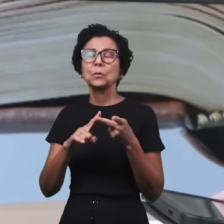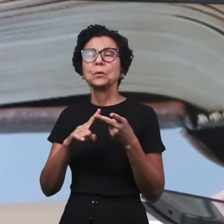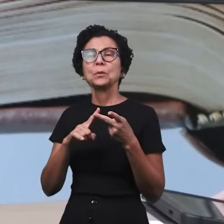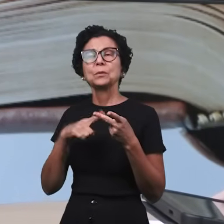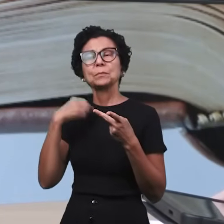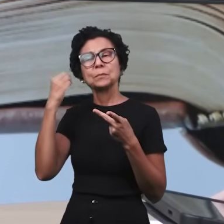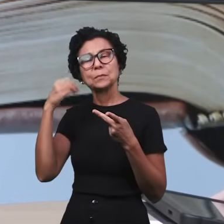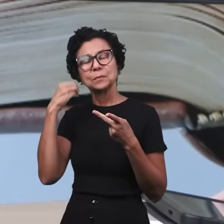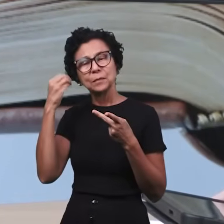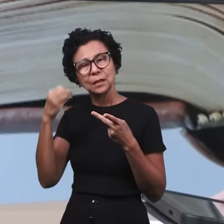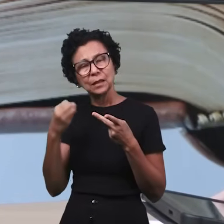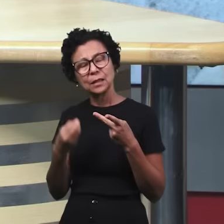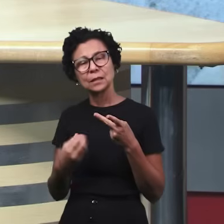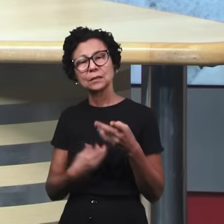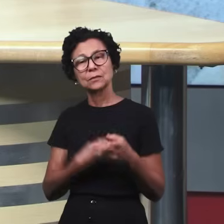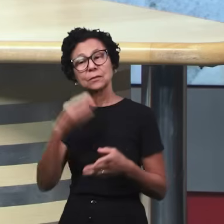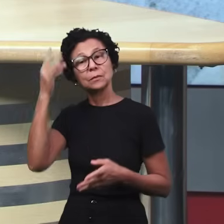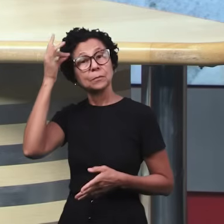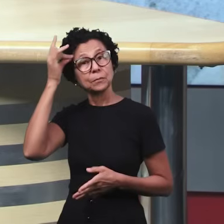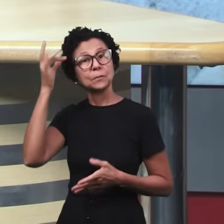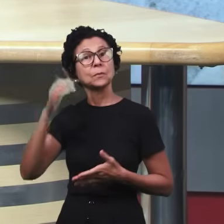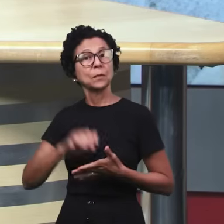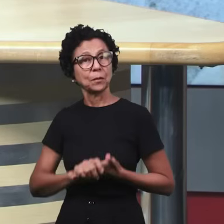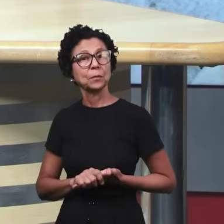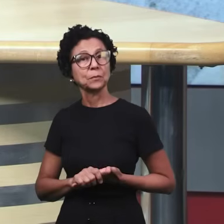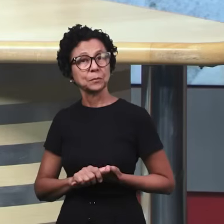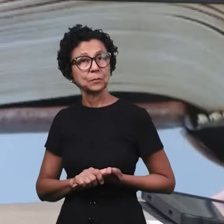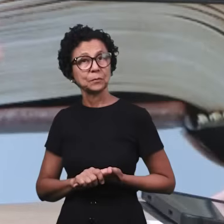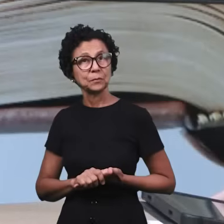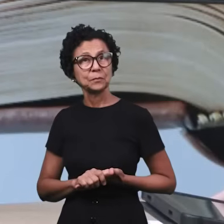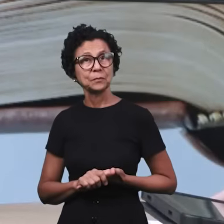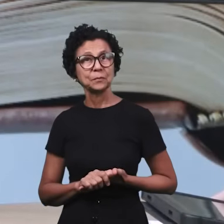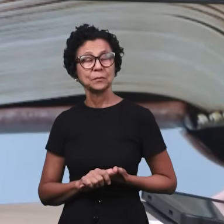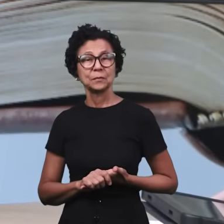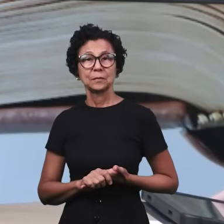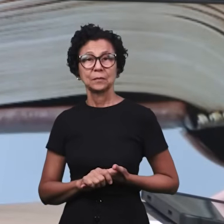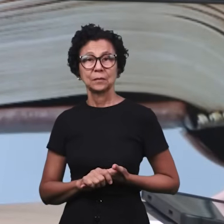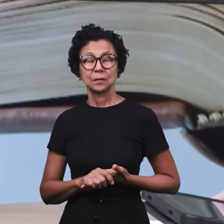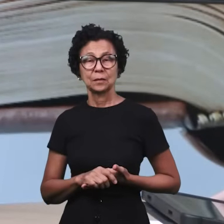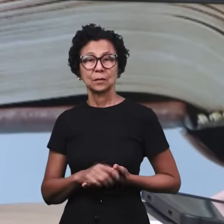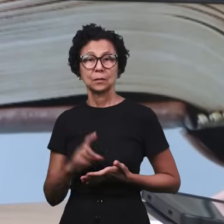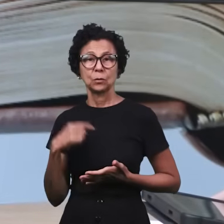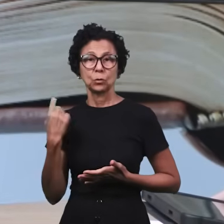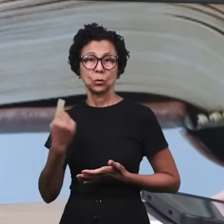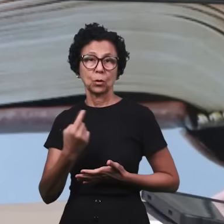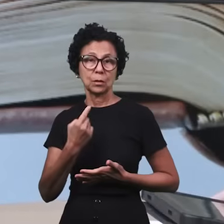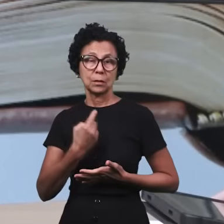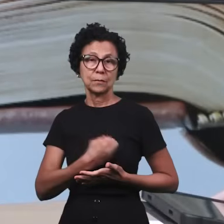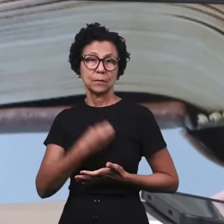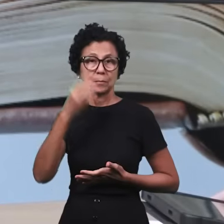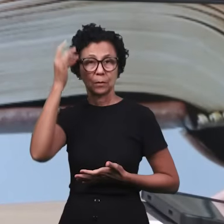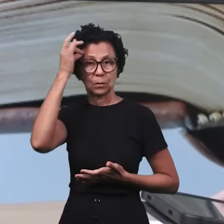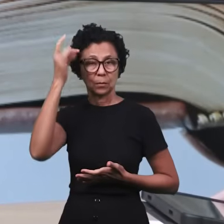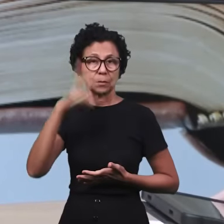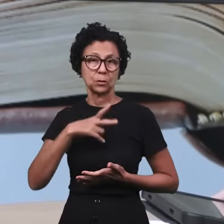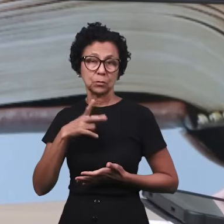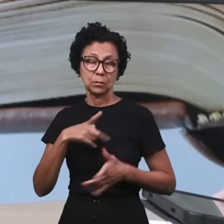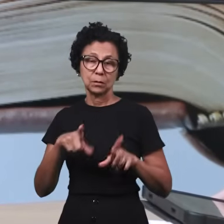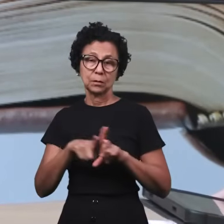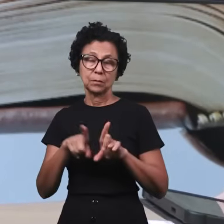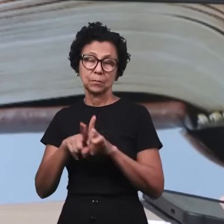usarmos para aquecer a nossa vida espiritual e não só a nossa, mas também a nossa casa, né? É assim mesmo.